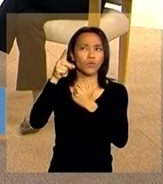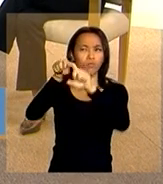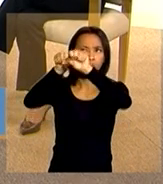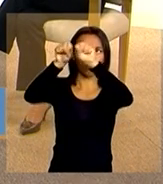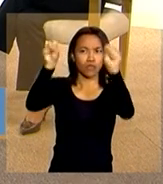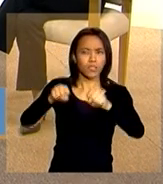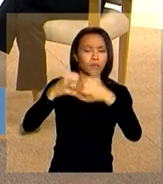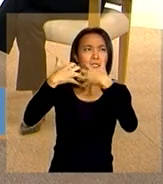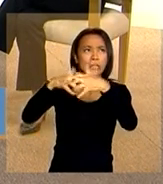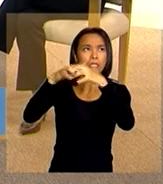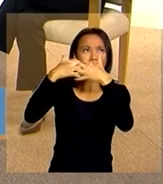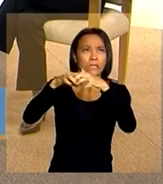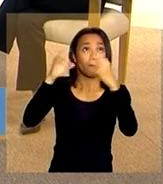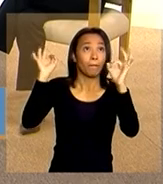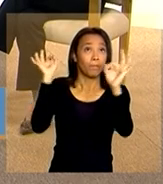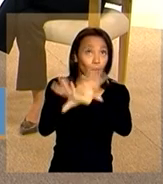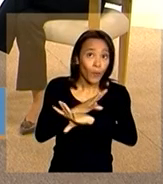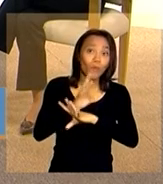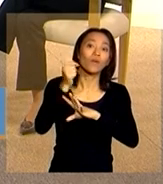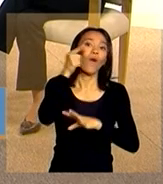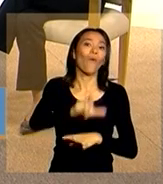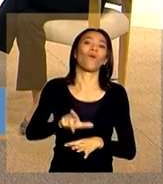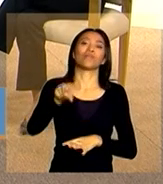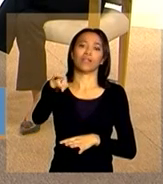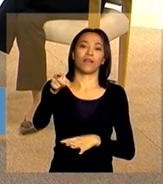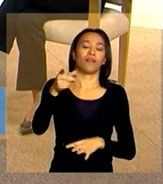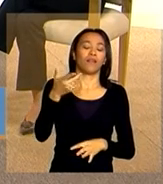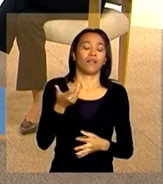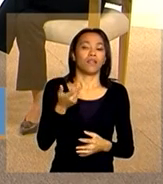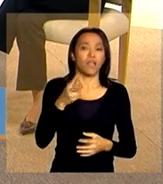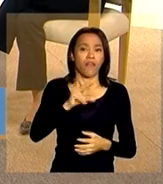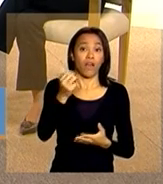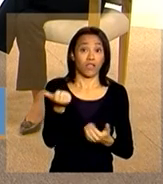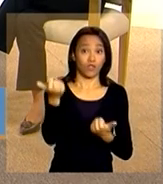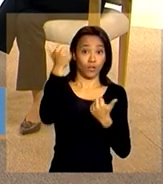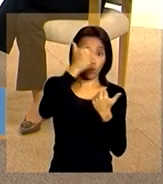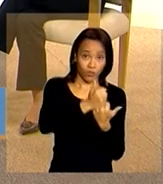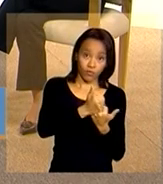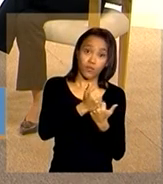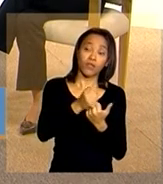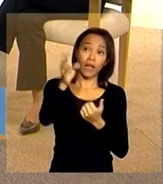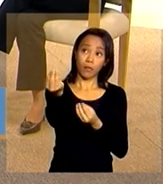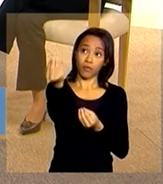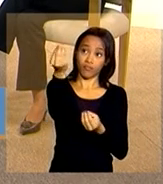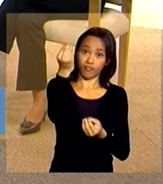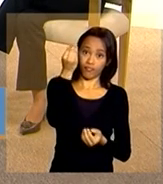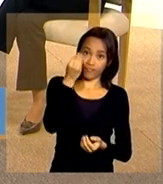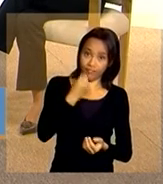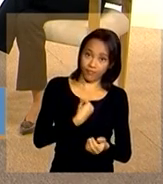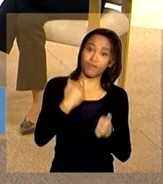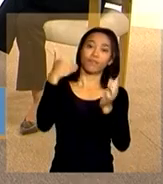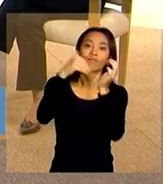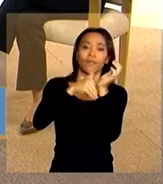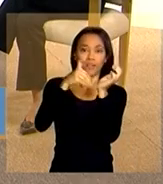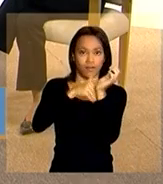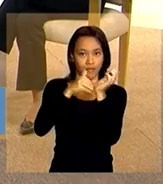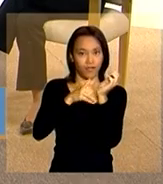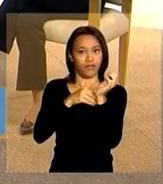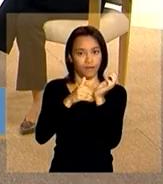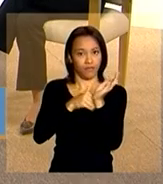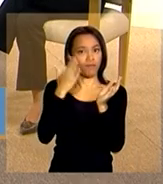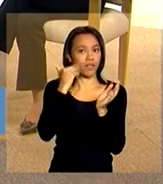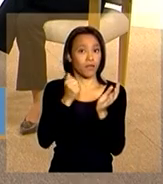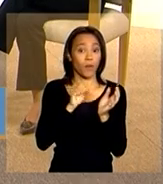que os dados foram atualizados no C suas e vai fazer a substituição de titular enviando um usuári sen pro administrador titular